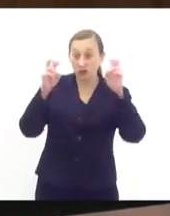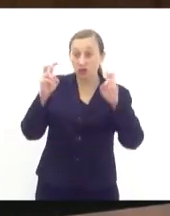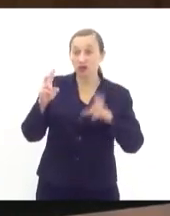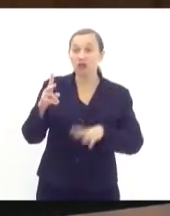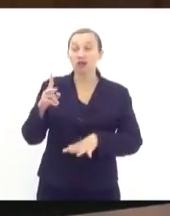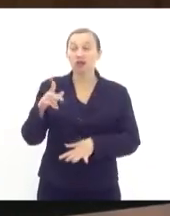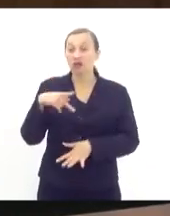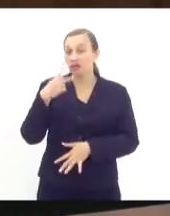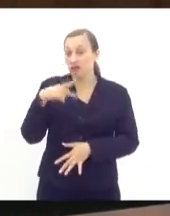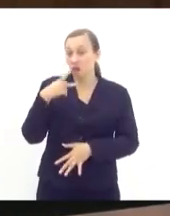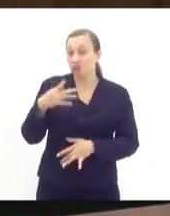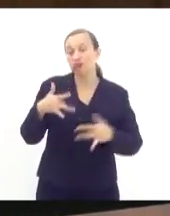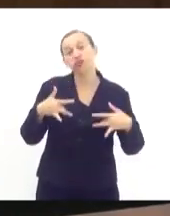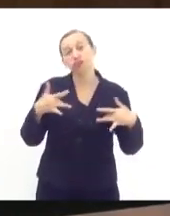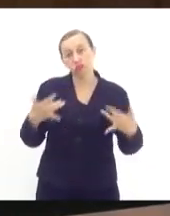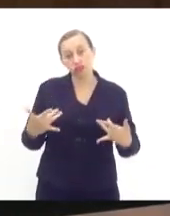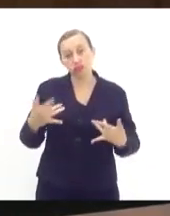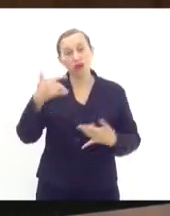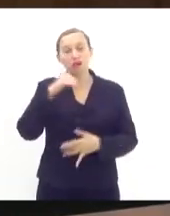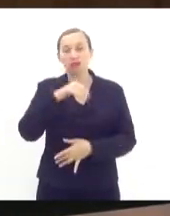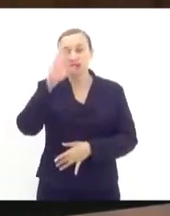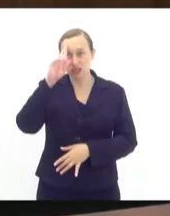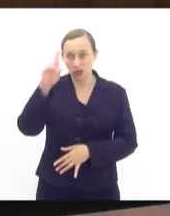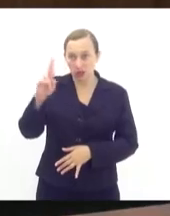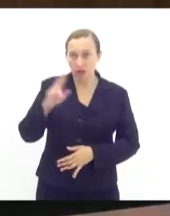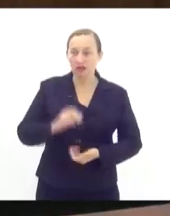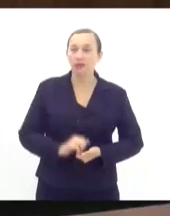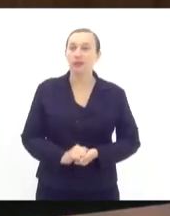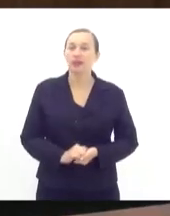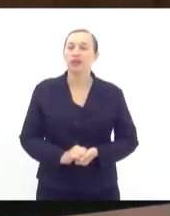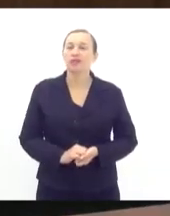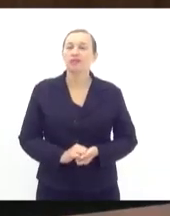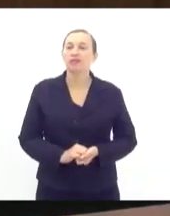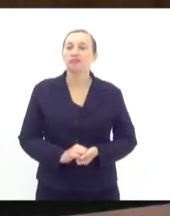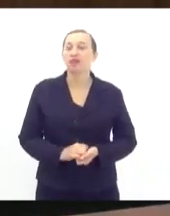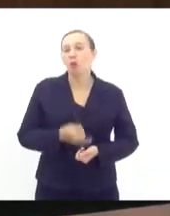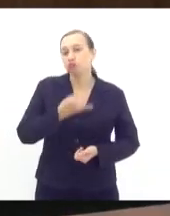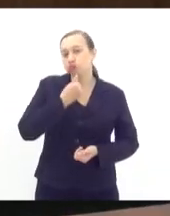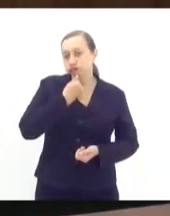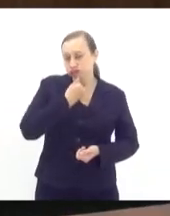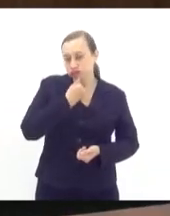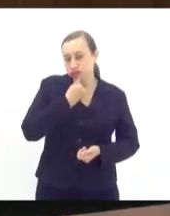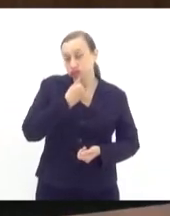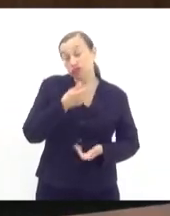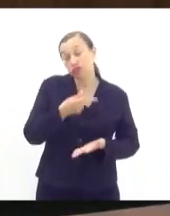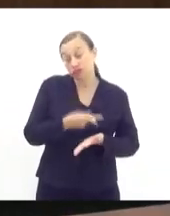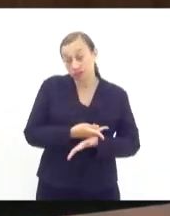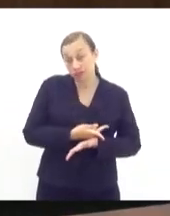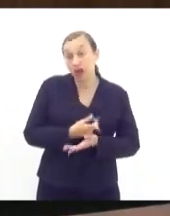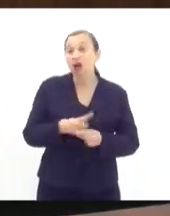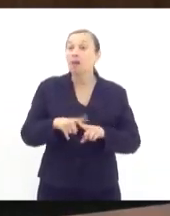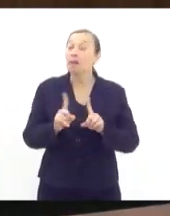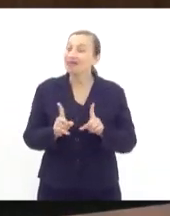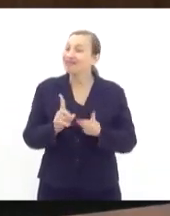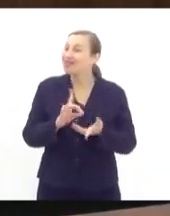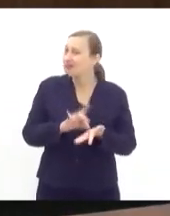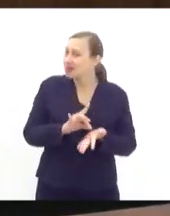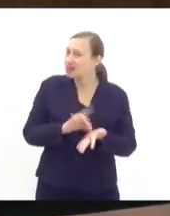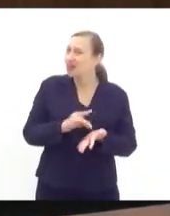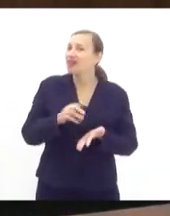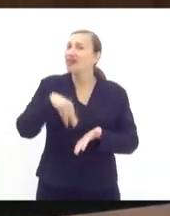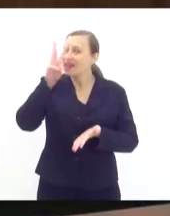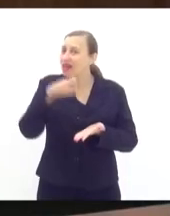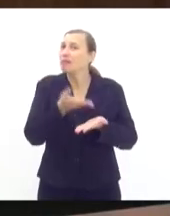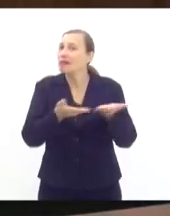quero aqui me solidarizar a senhora é muito triste que isso aconteça mas na verdade quem